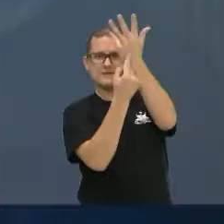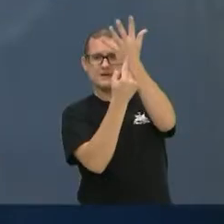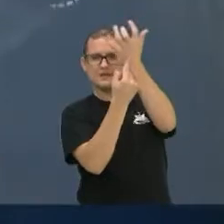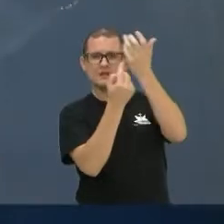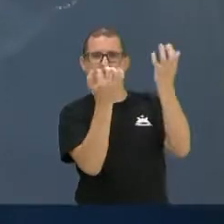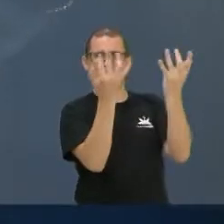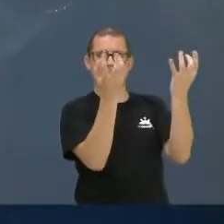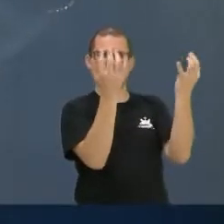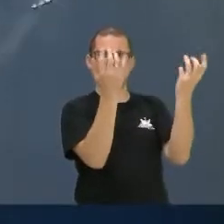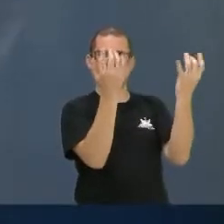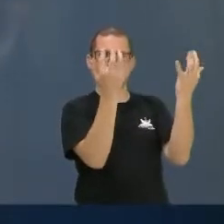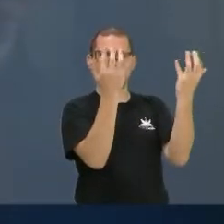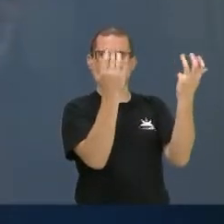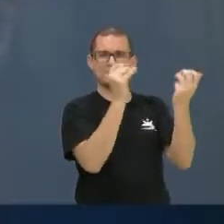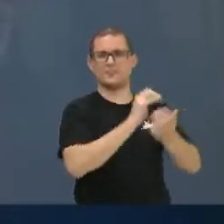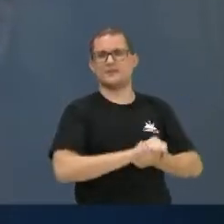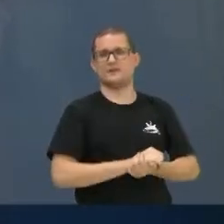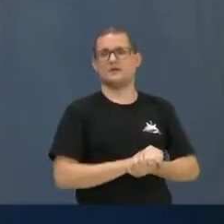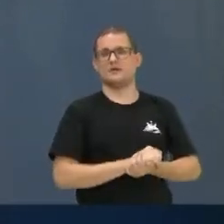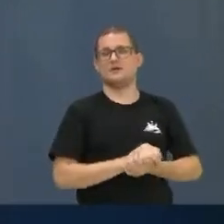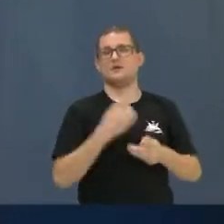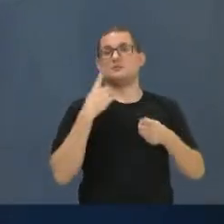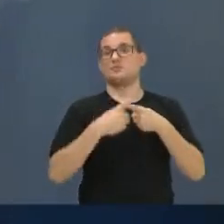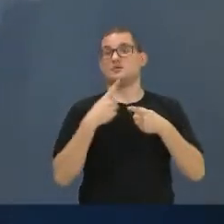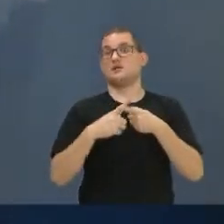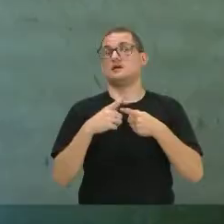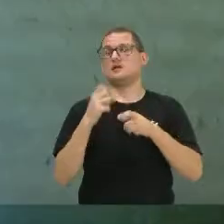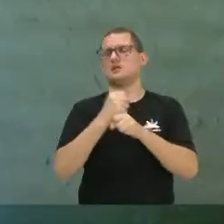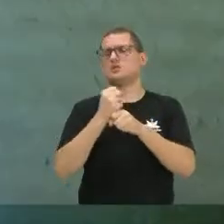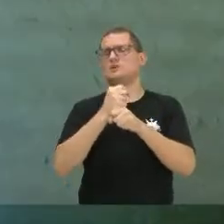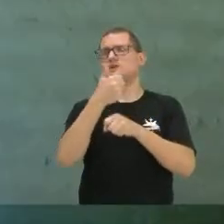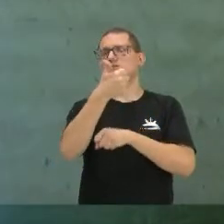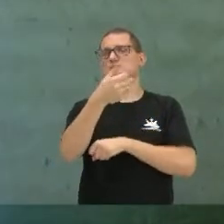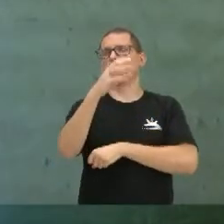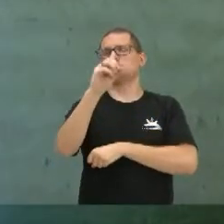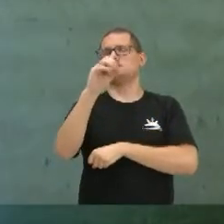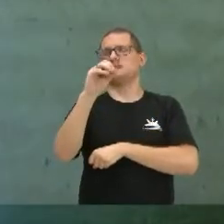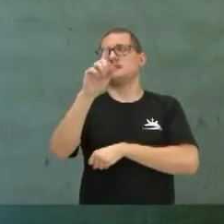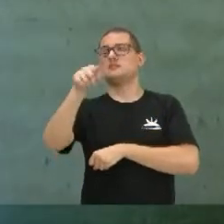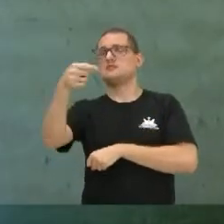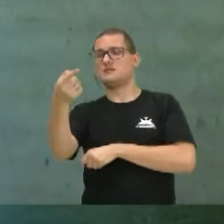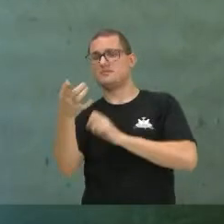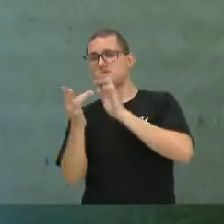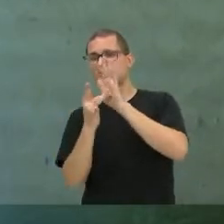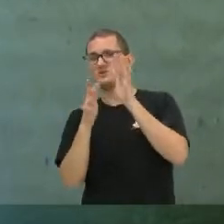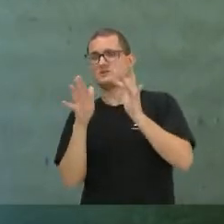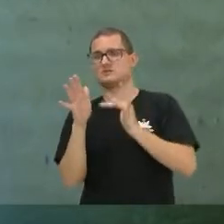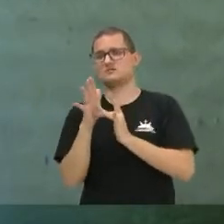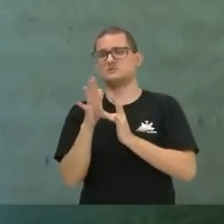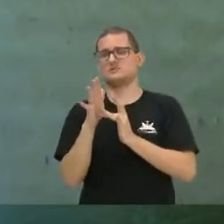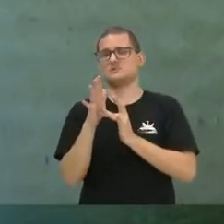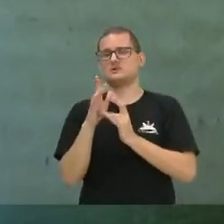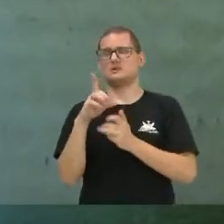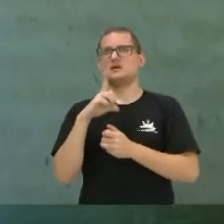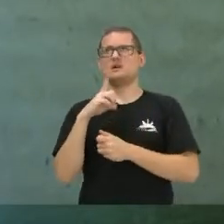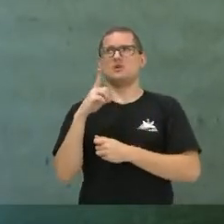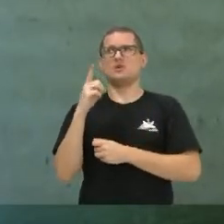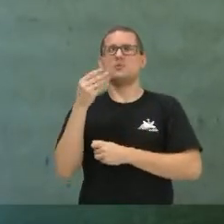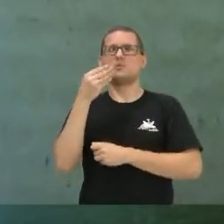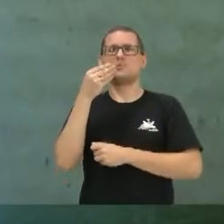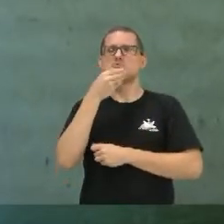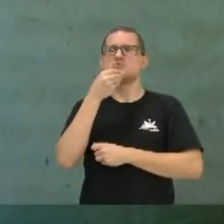no ano 100 depois de cristo tomou imagens daquela apocalíptica e de